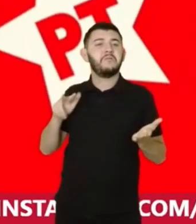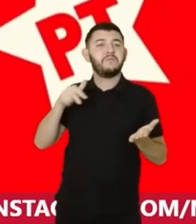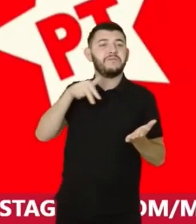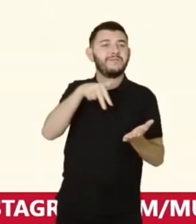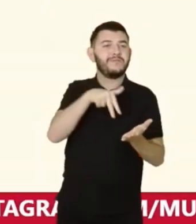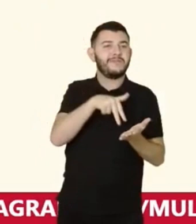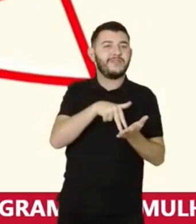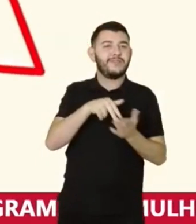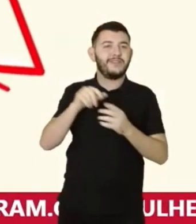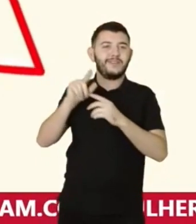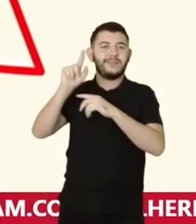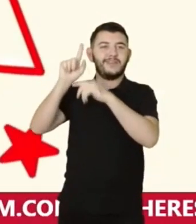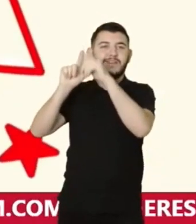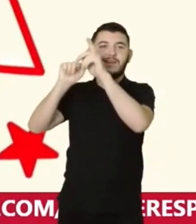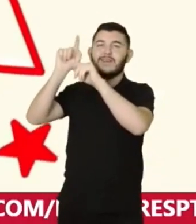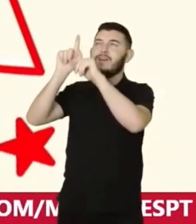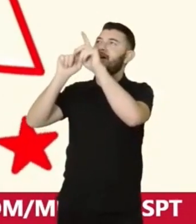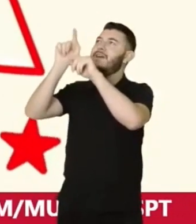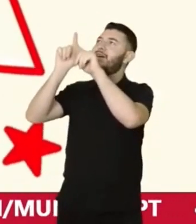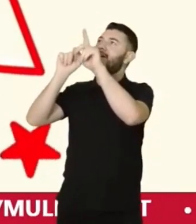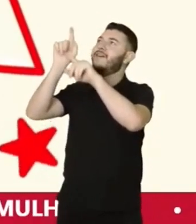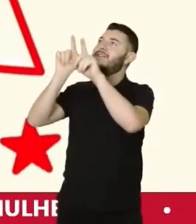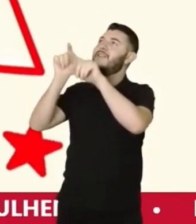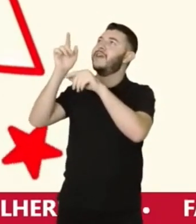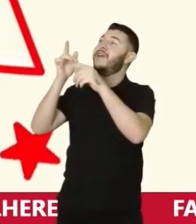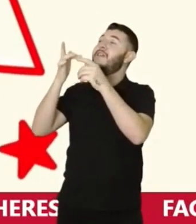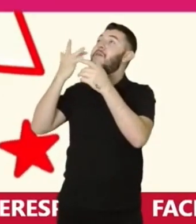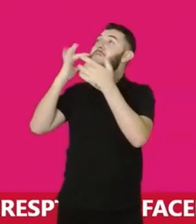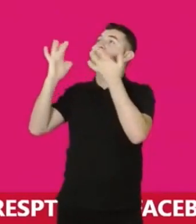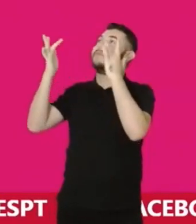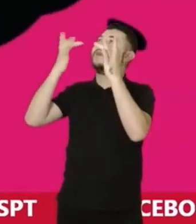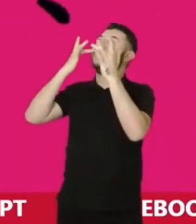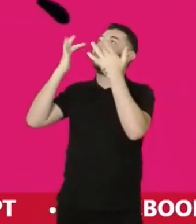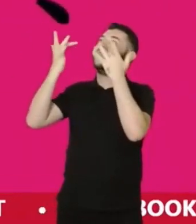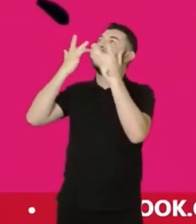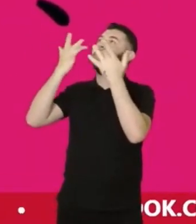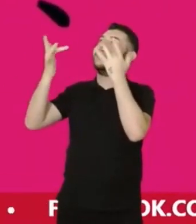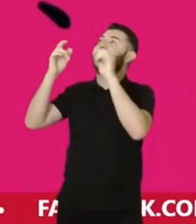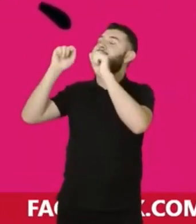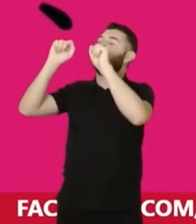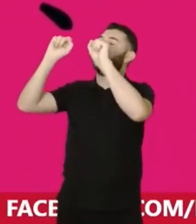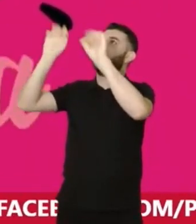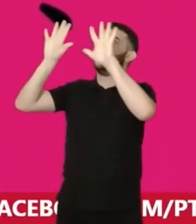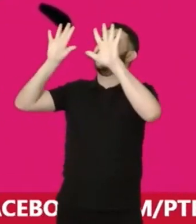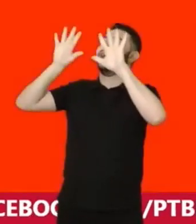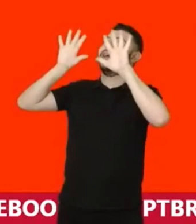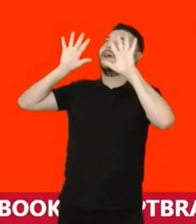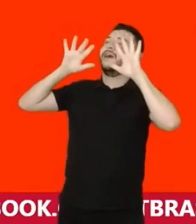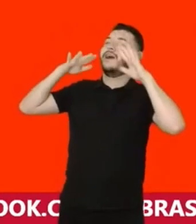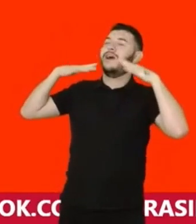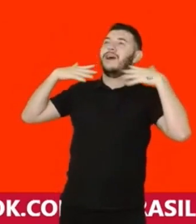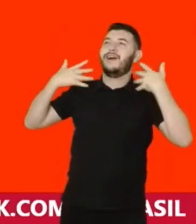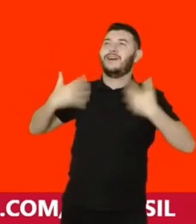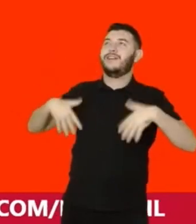brilha, ela é quem vai me guiar. Ser guerreira é minha